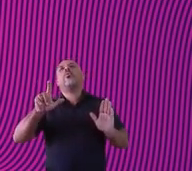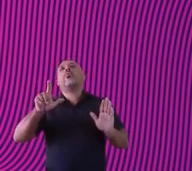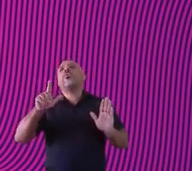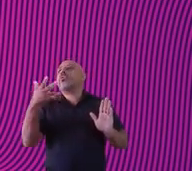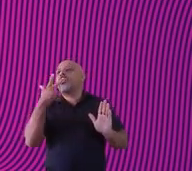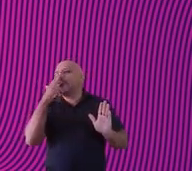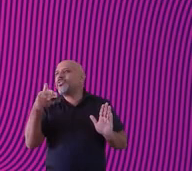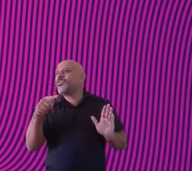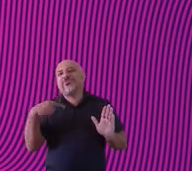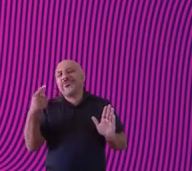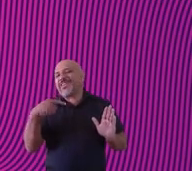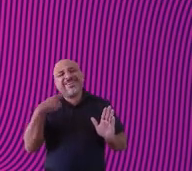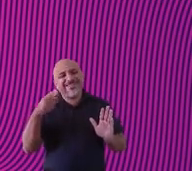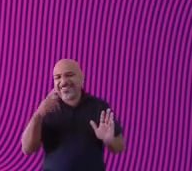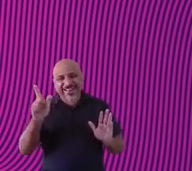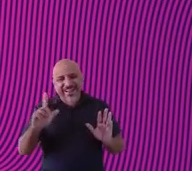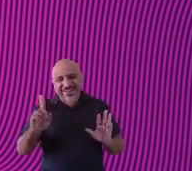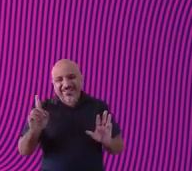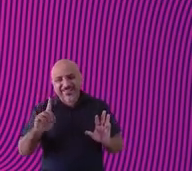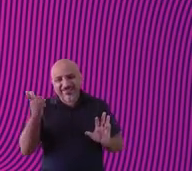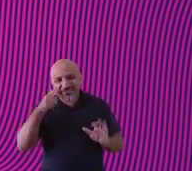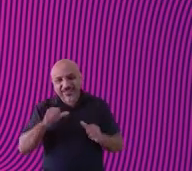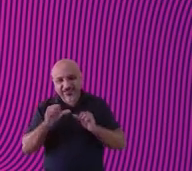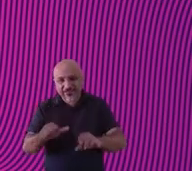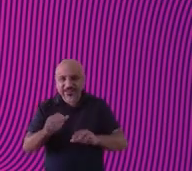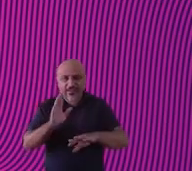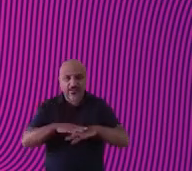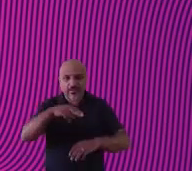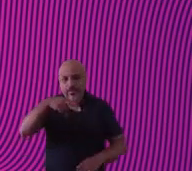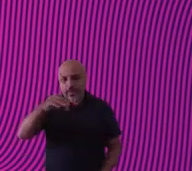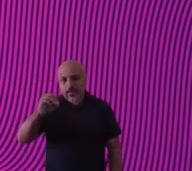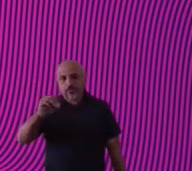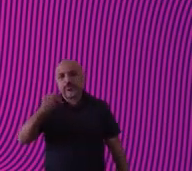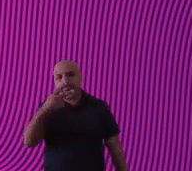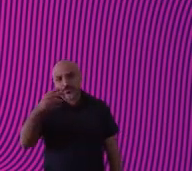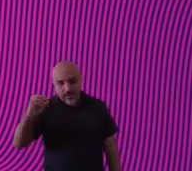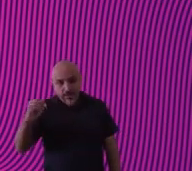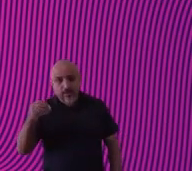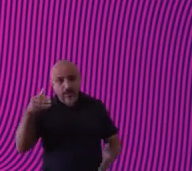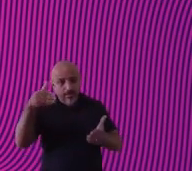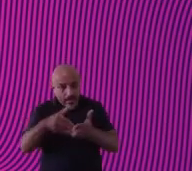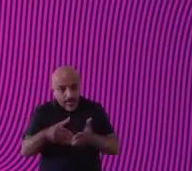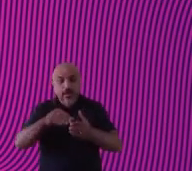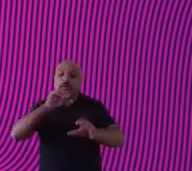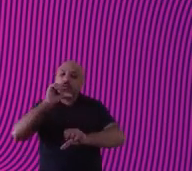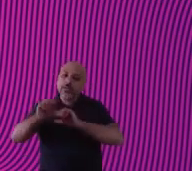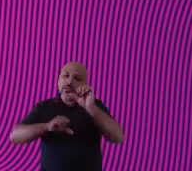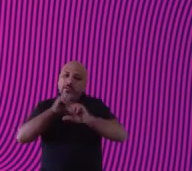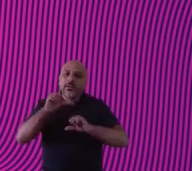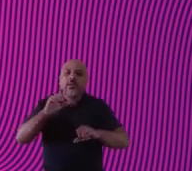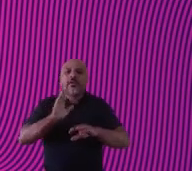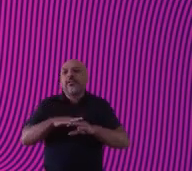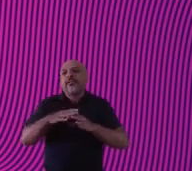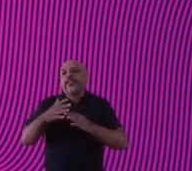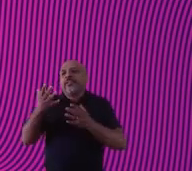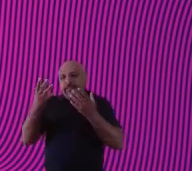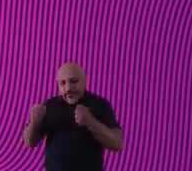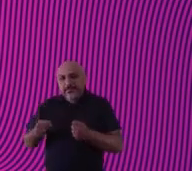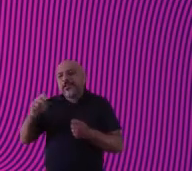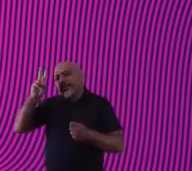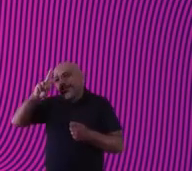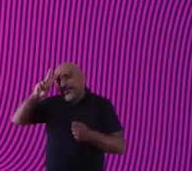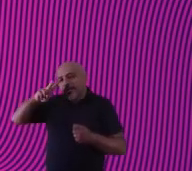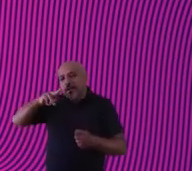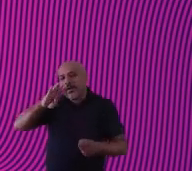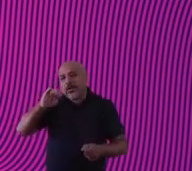não vai rolar não acho que vai ficar vou ficar no meu 270 o transplante o transplante cair por terra até a história do